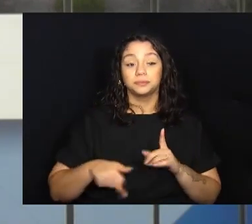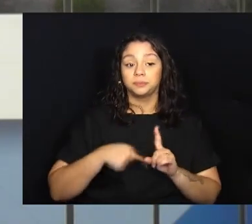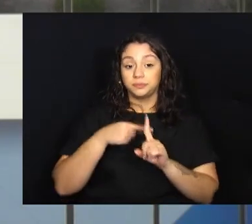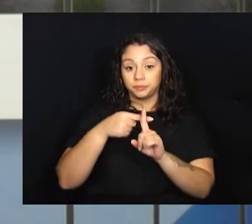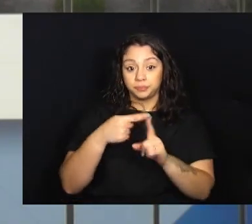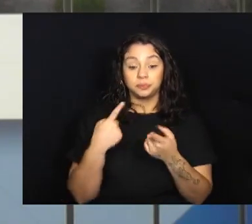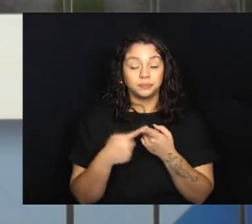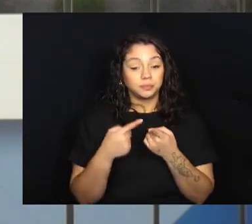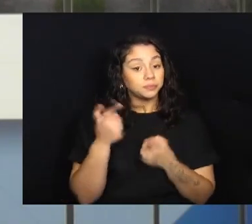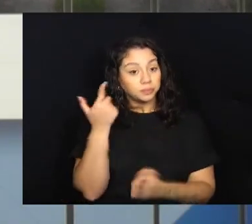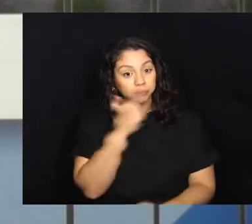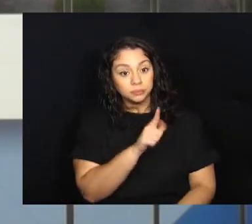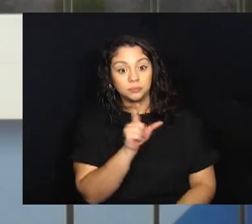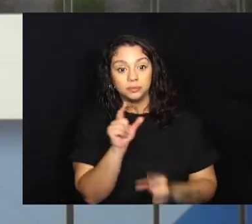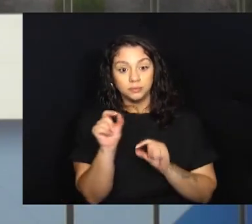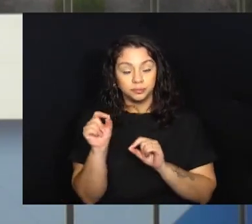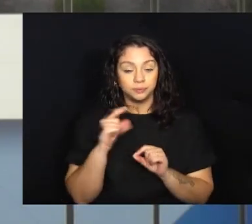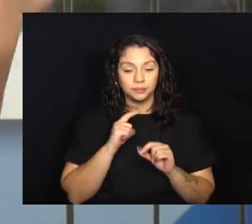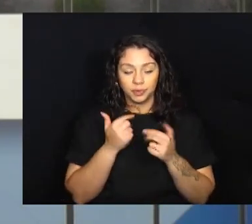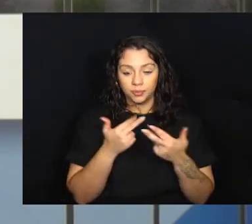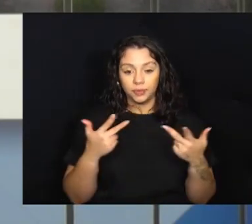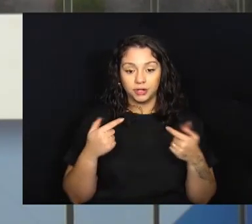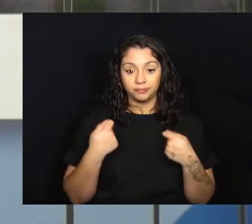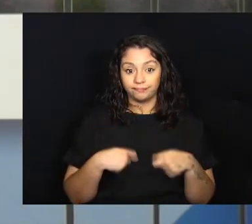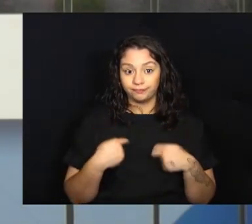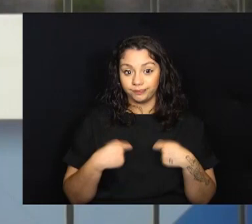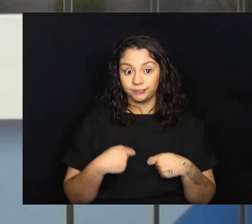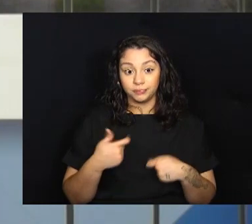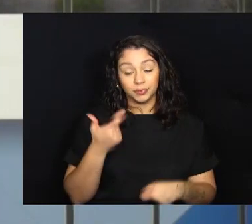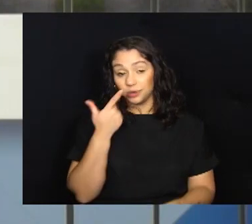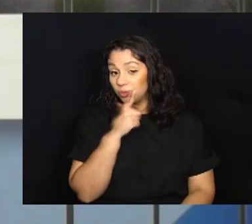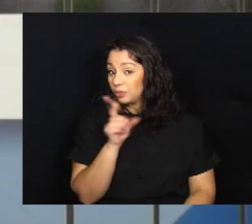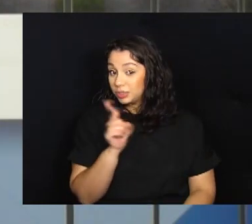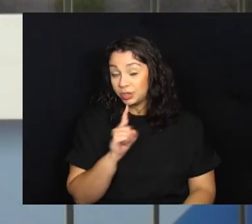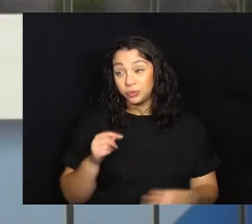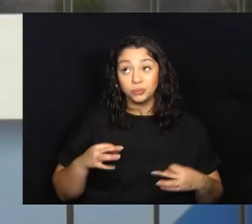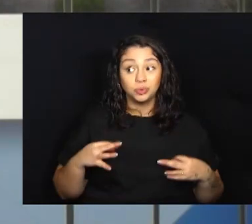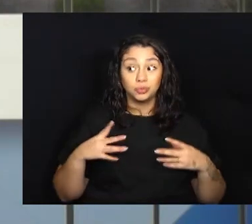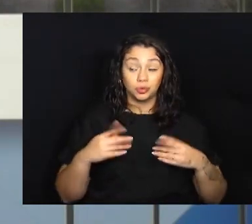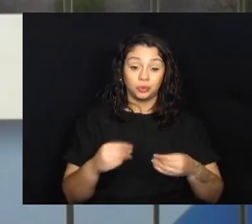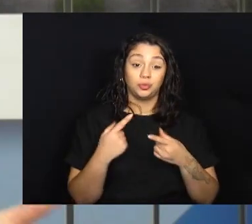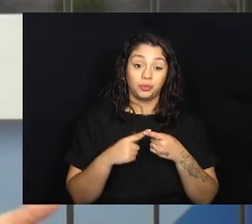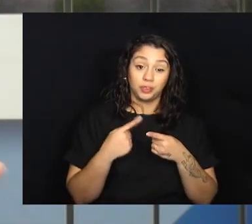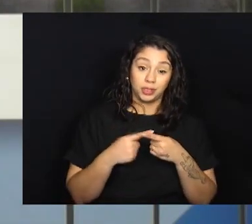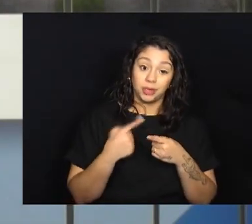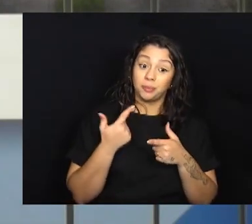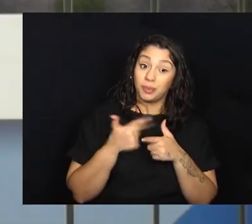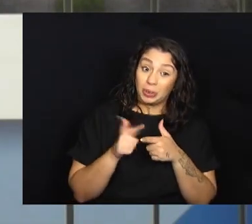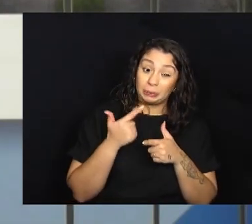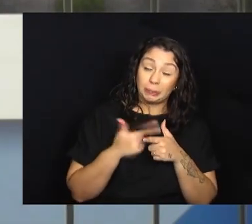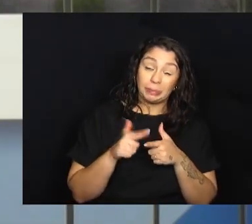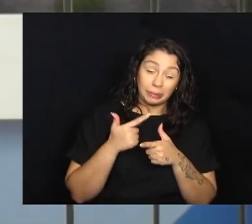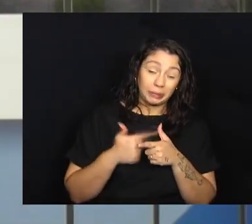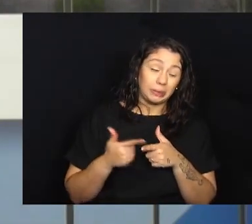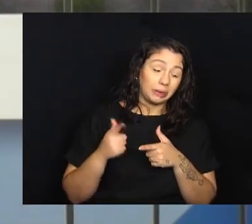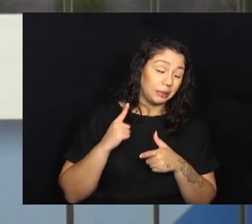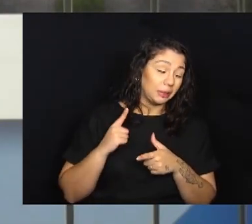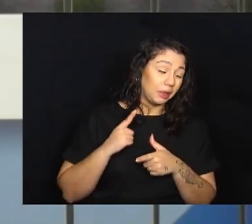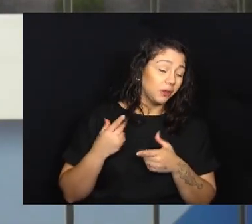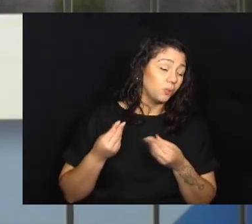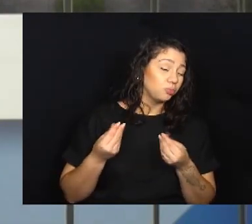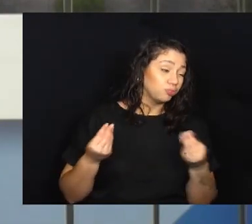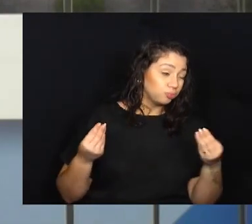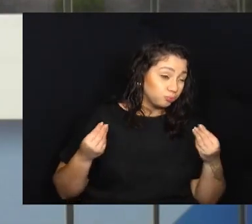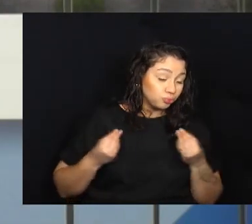porque conseguimos atender uma série de demandas. Não conseguimos atender todas, porque os problemas não faltam, né? São muitos